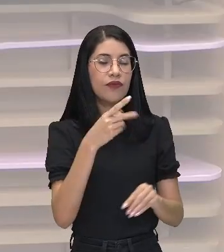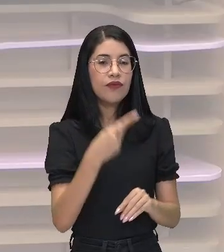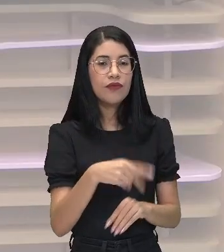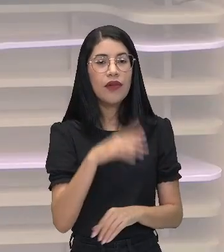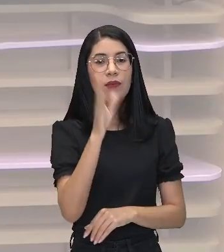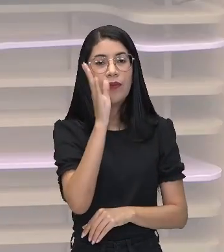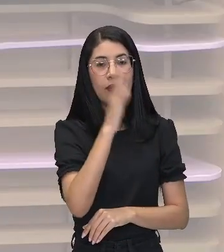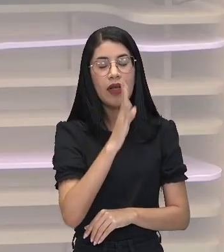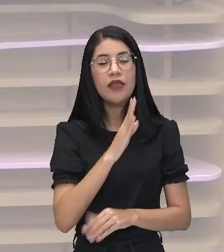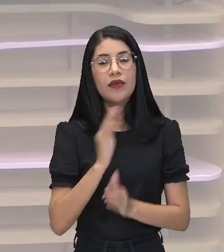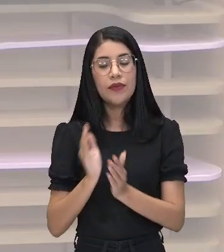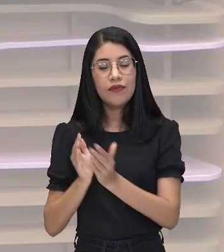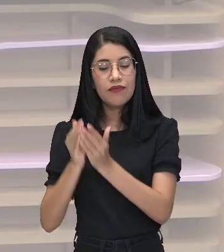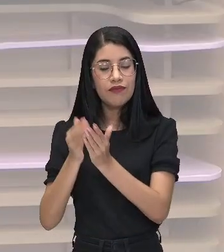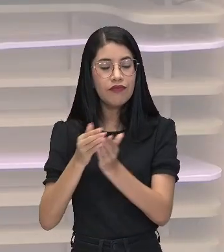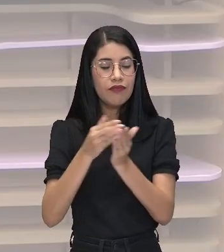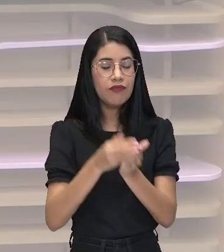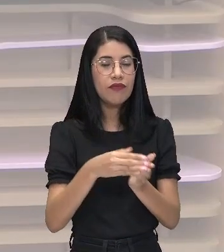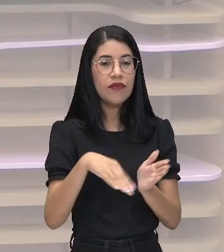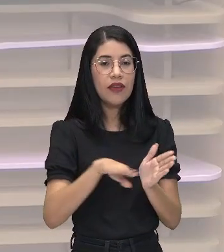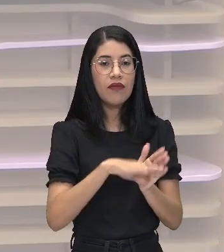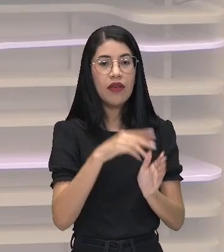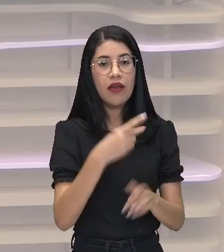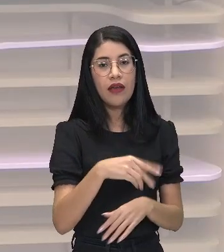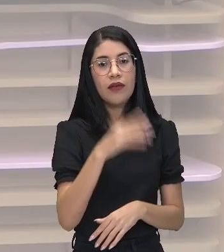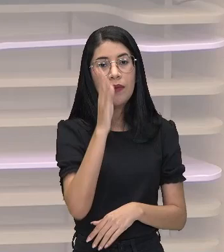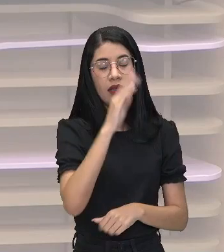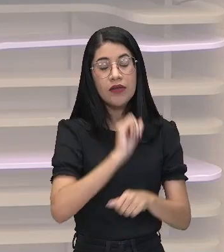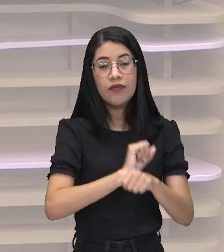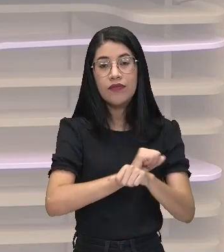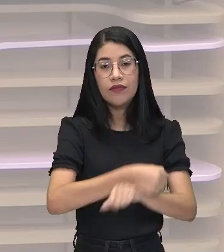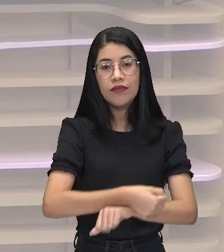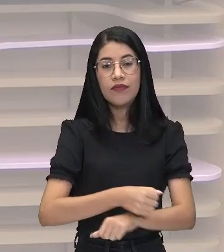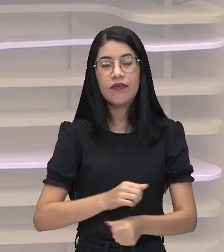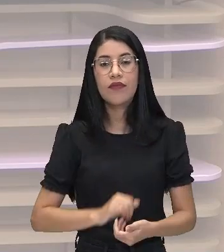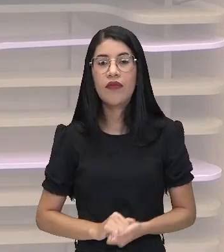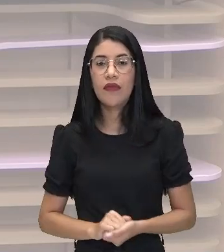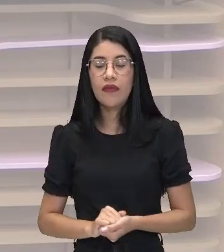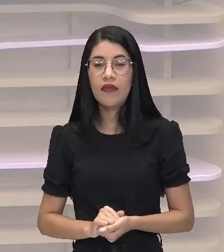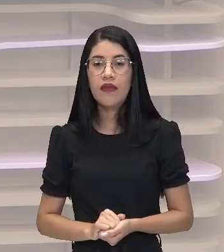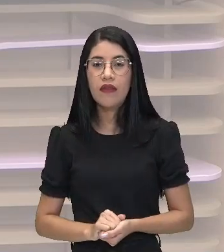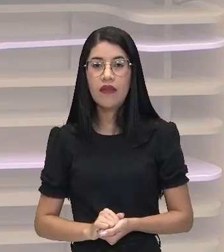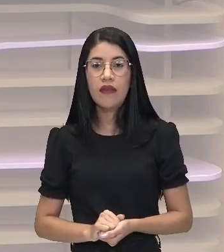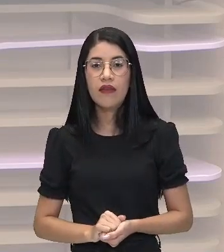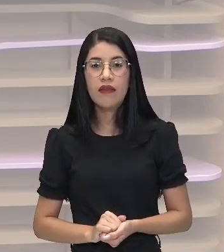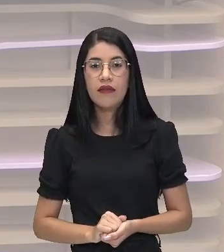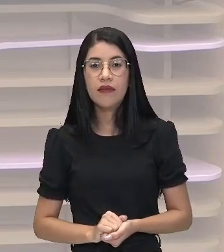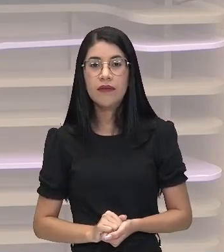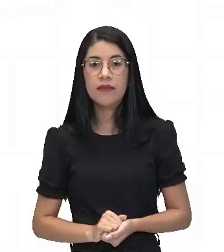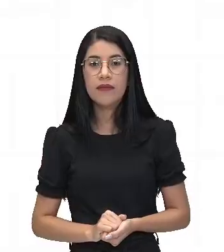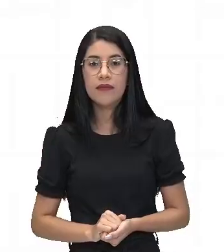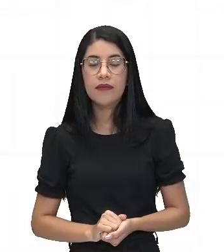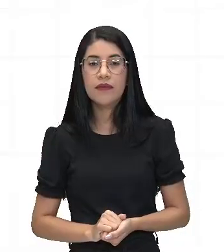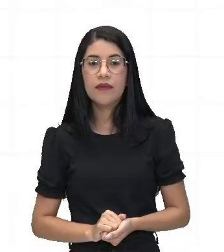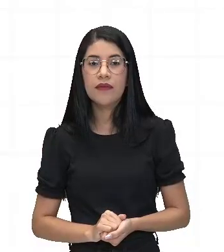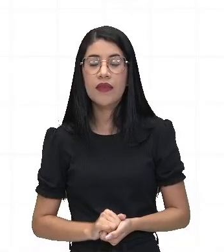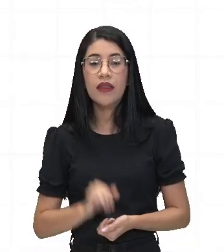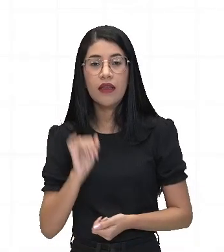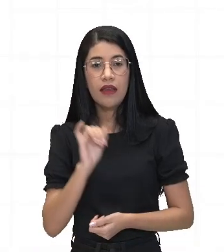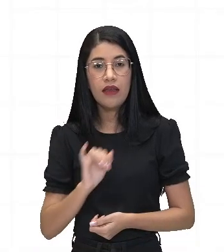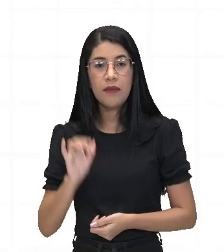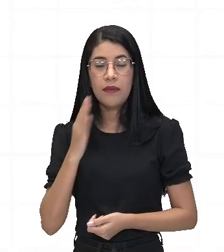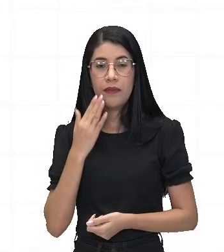em navios, em situações ali decadentes, né, para o Brasil, certo? Temos algumas imagens para a